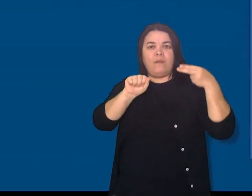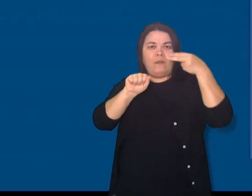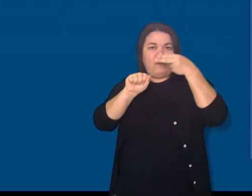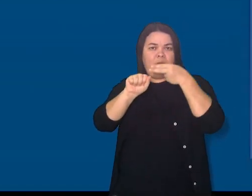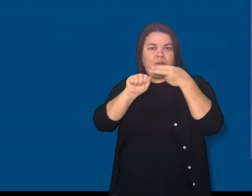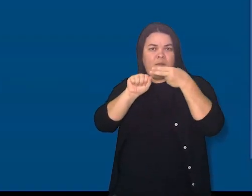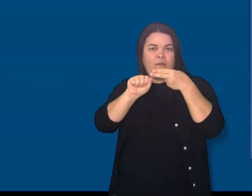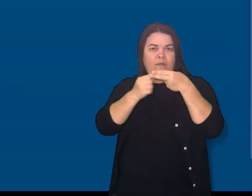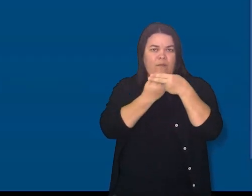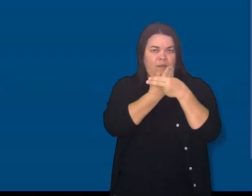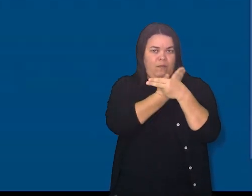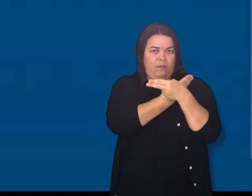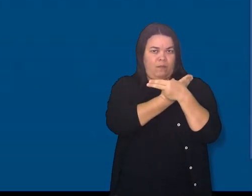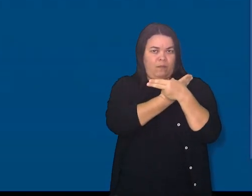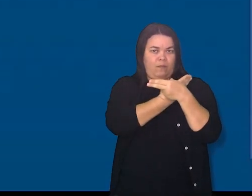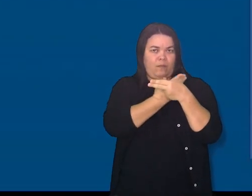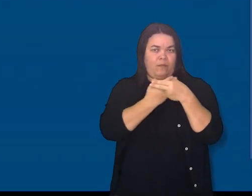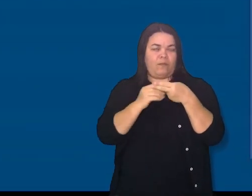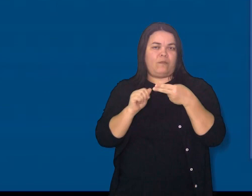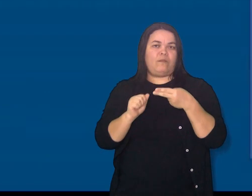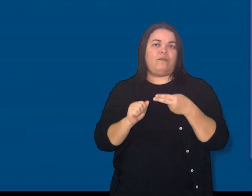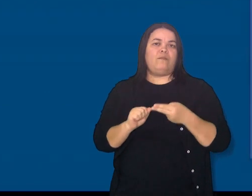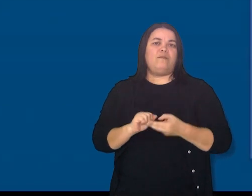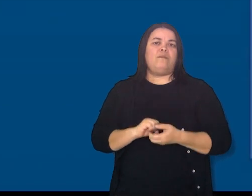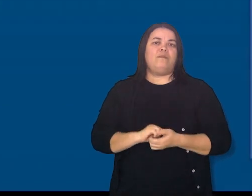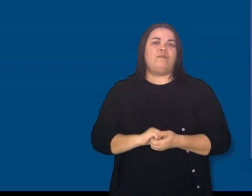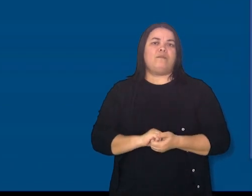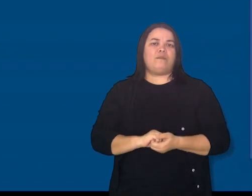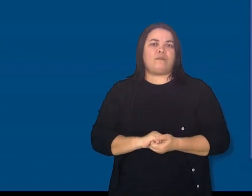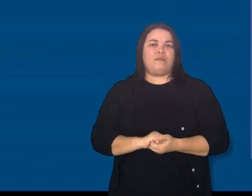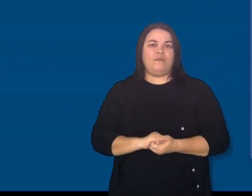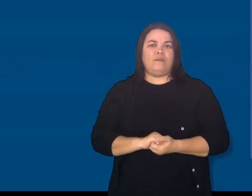caso aqui, nós